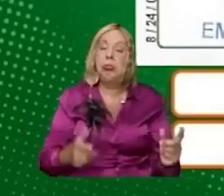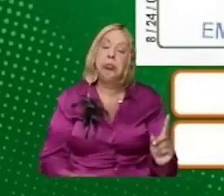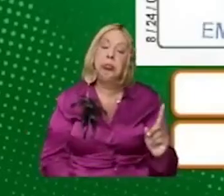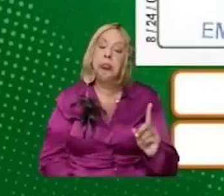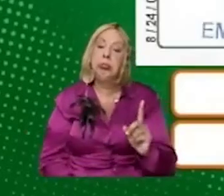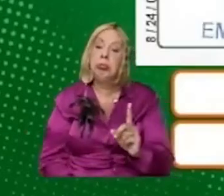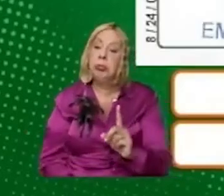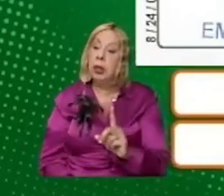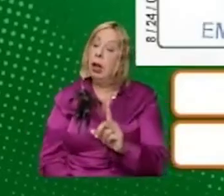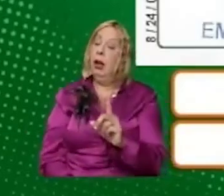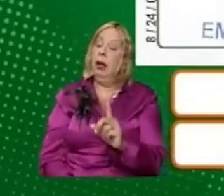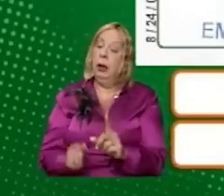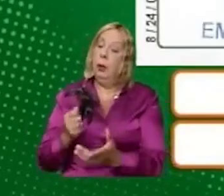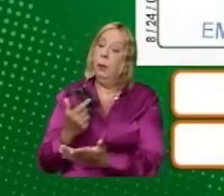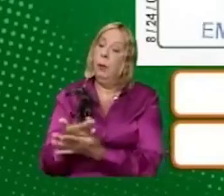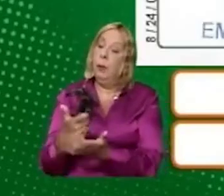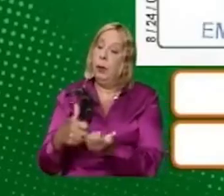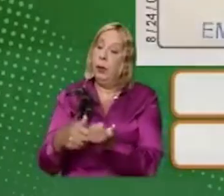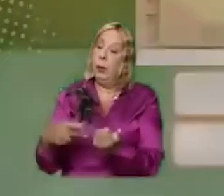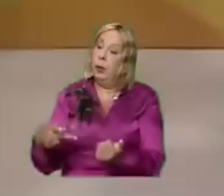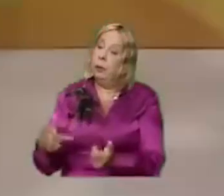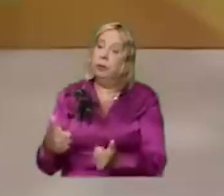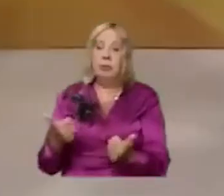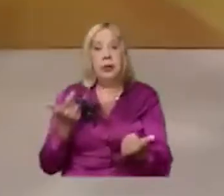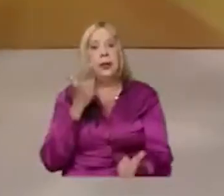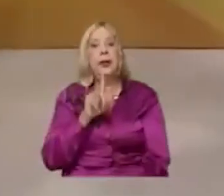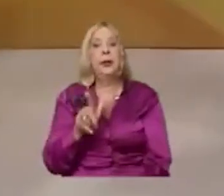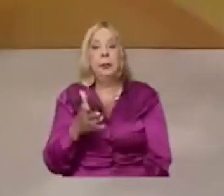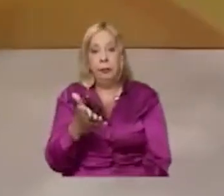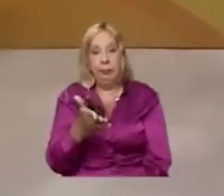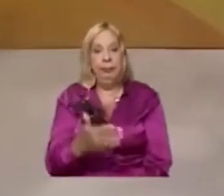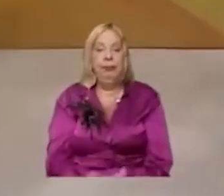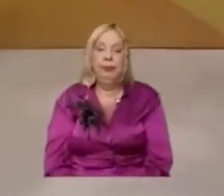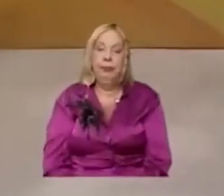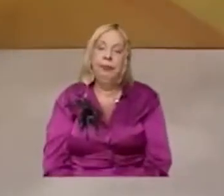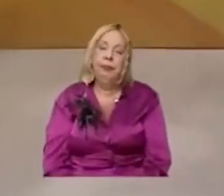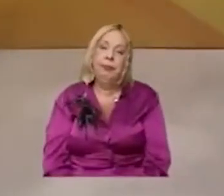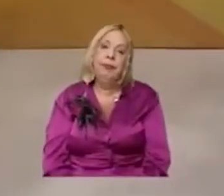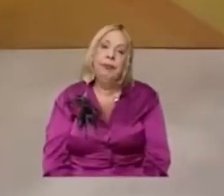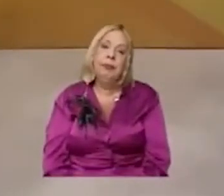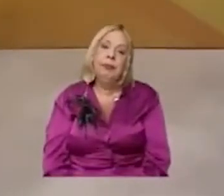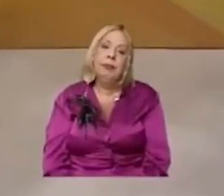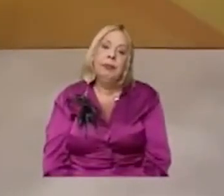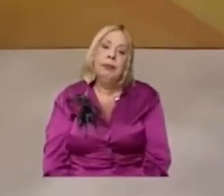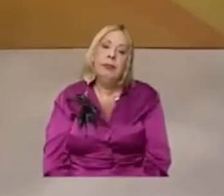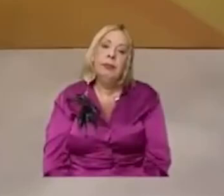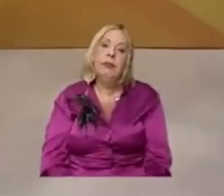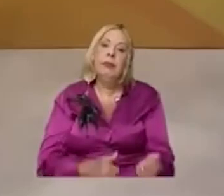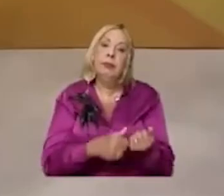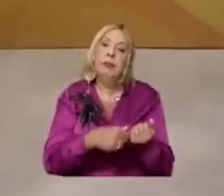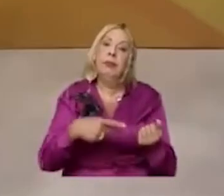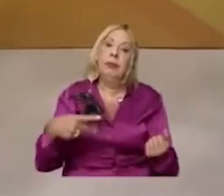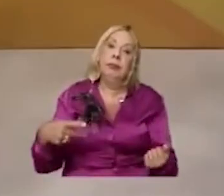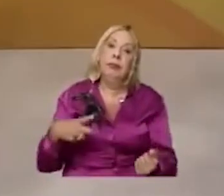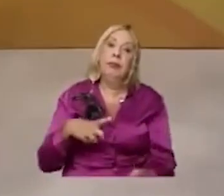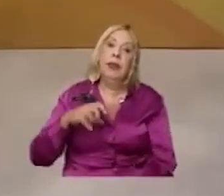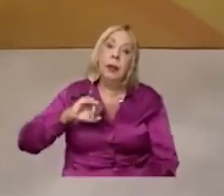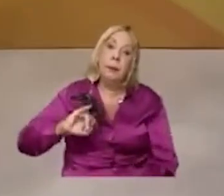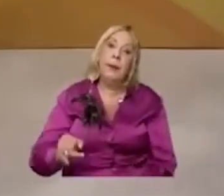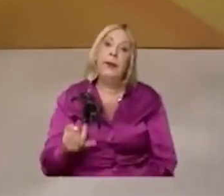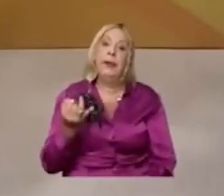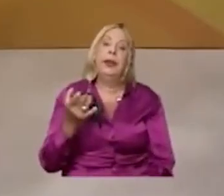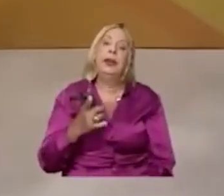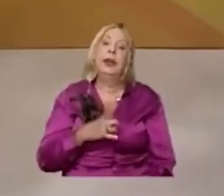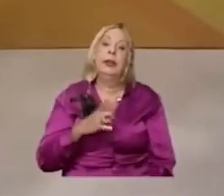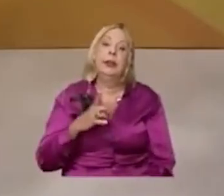duvido também, meu filho, porque nunca vi um negócio desse, não só com Caju Cap. E é isso, aí a gente aproveita aí